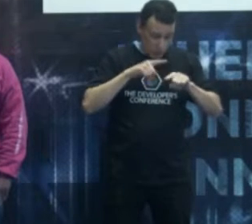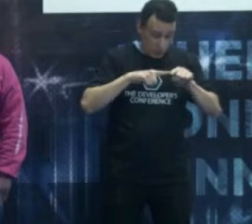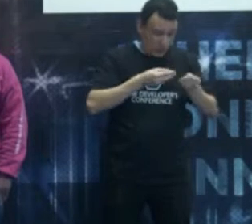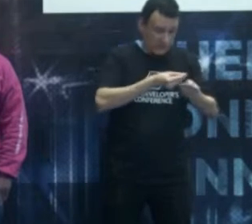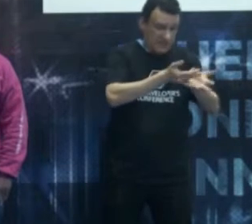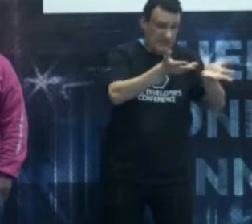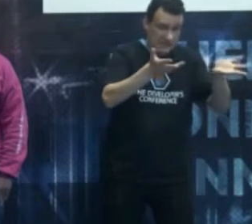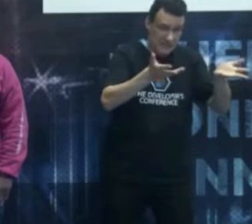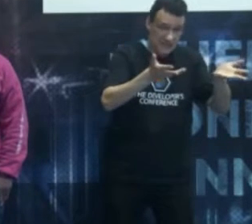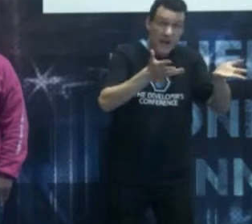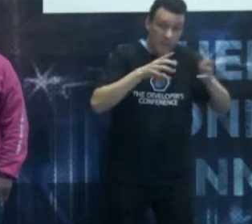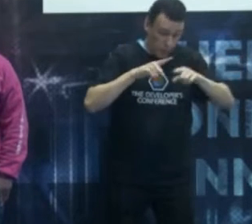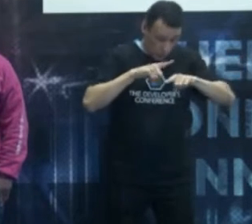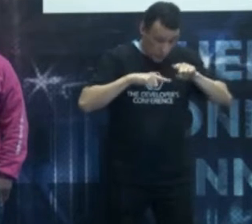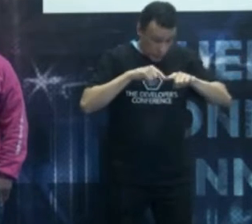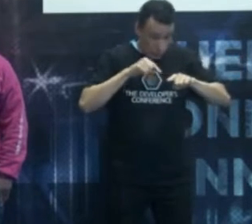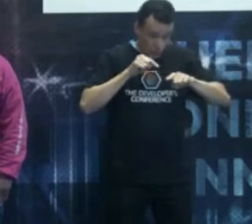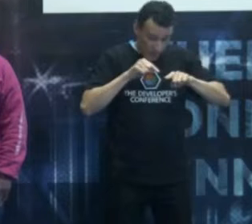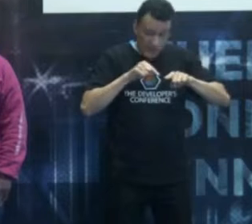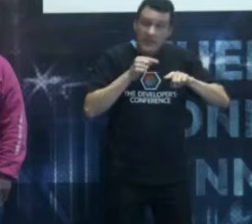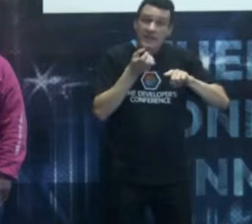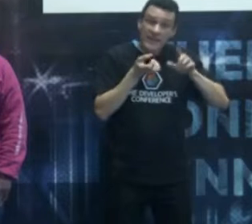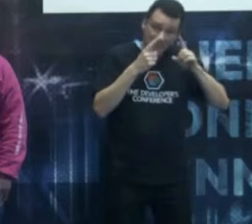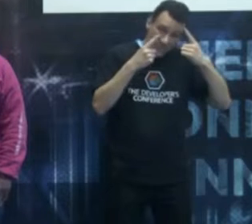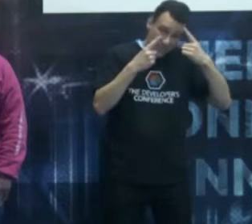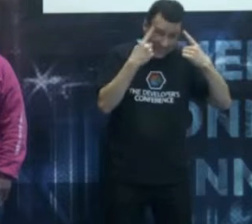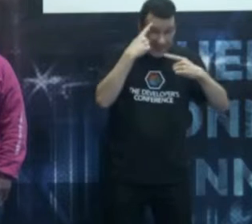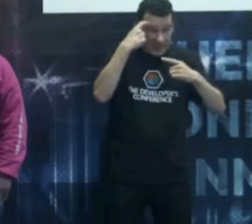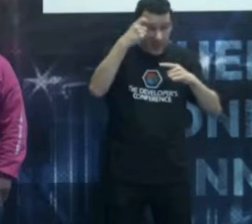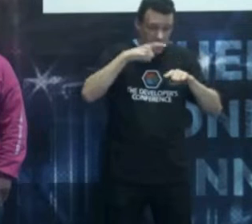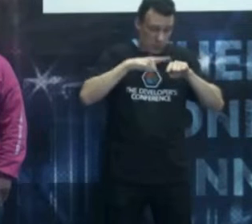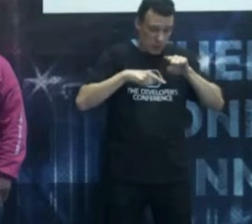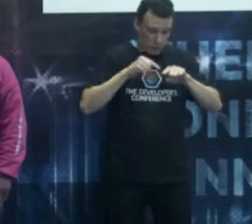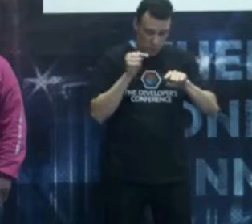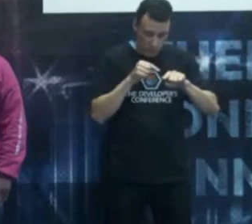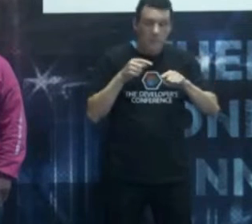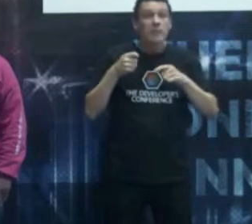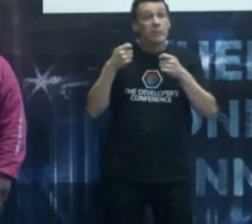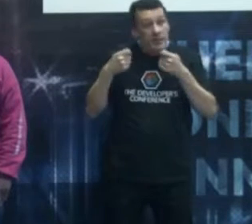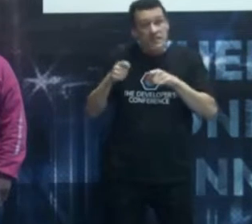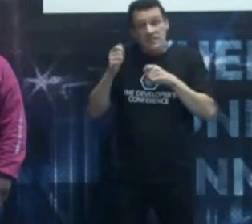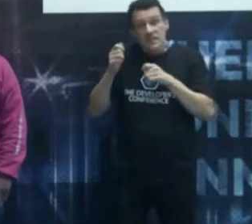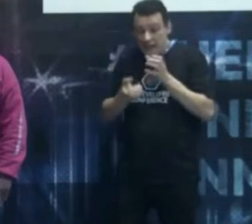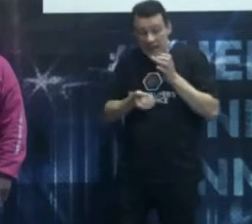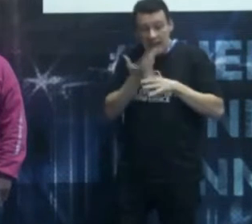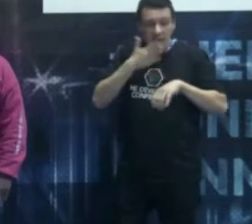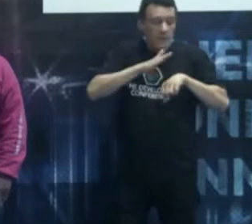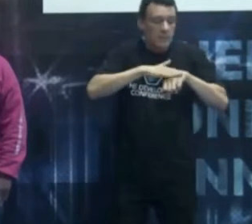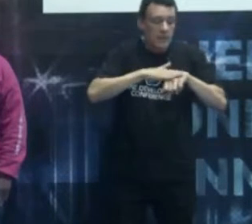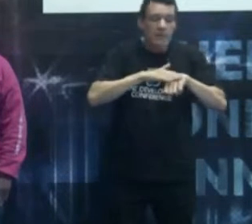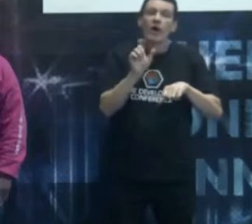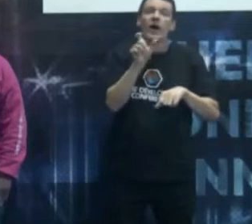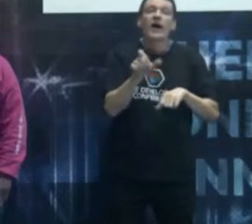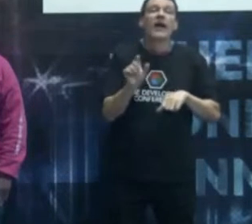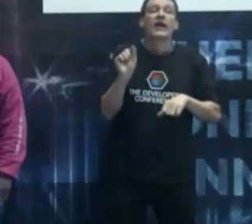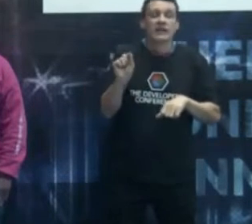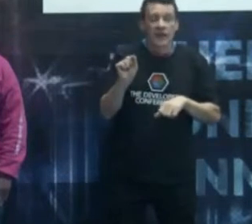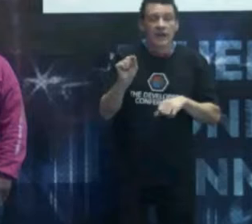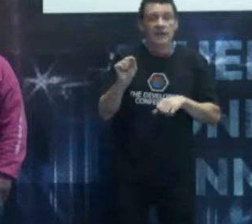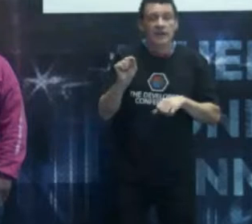produzir algo que seja para as pessoas, porque a sociedade é muito heterogênea, né? É muito